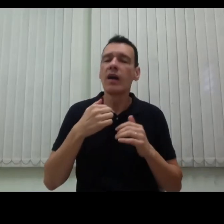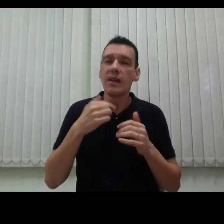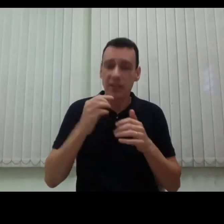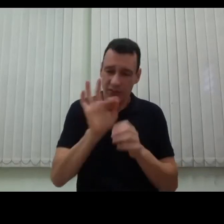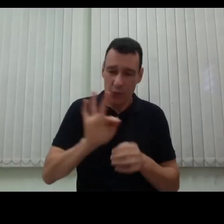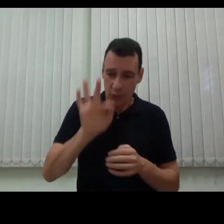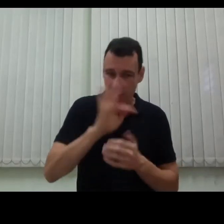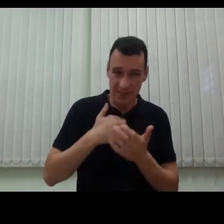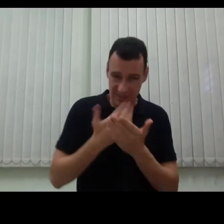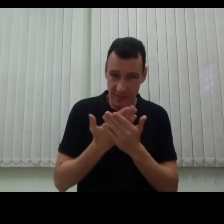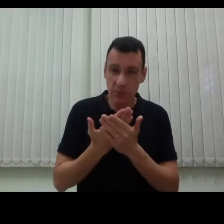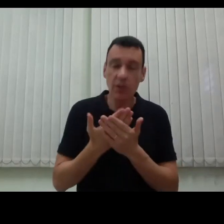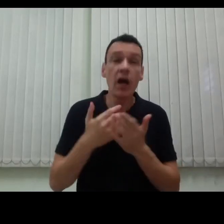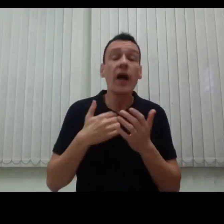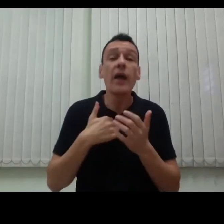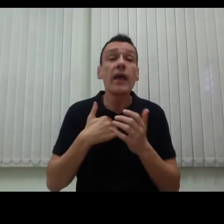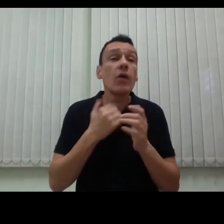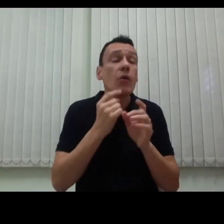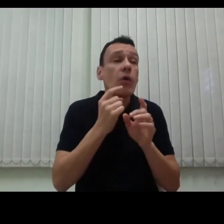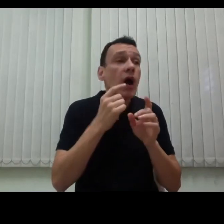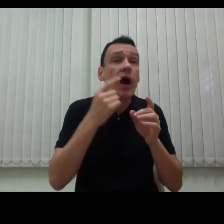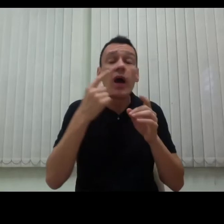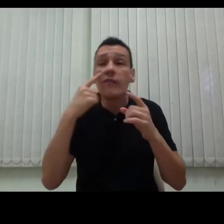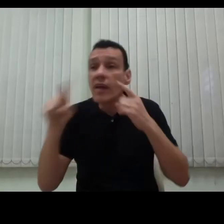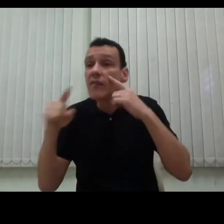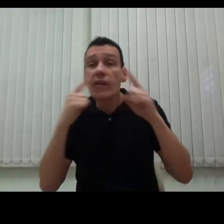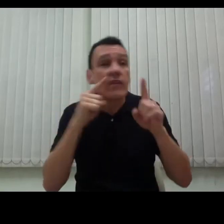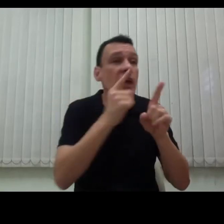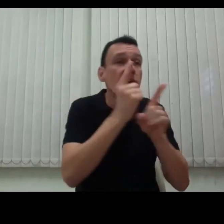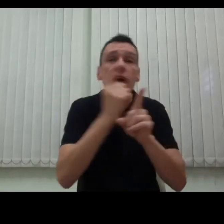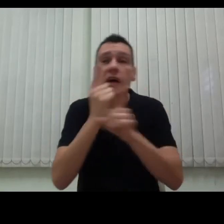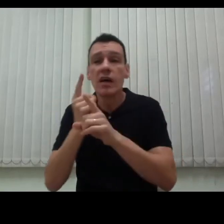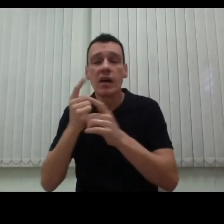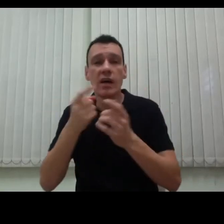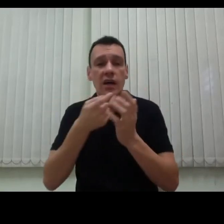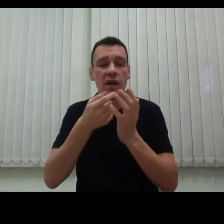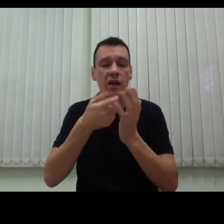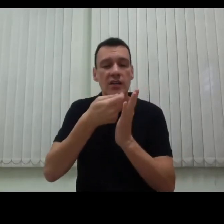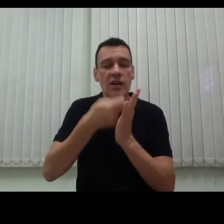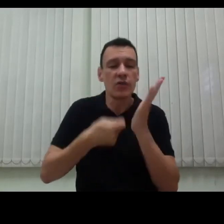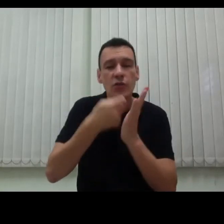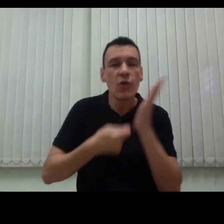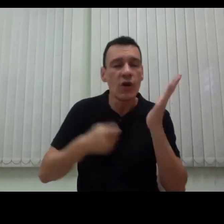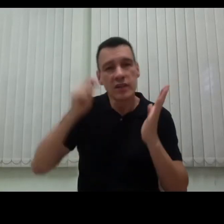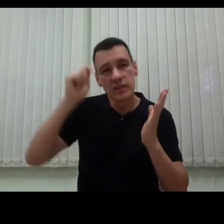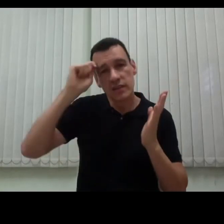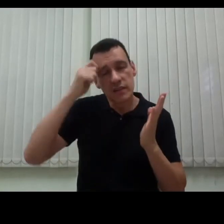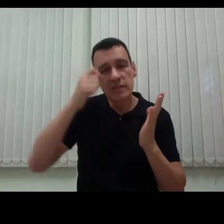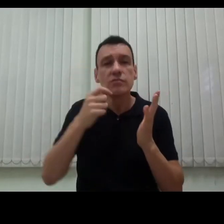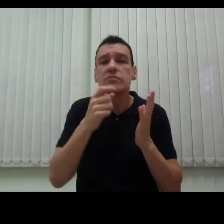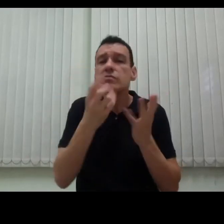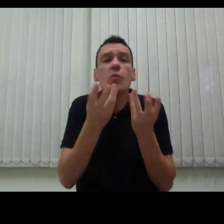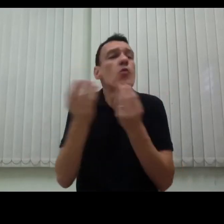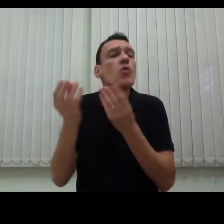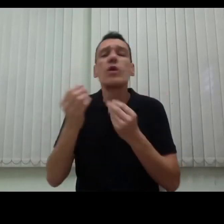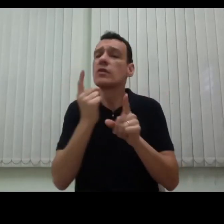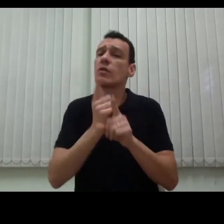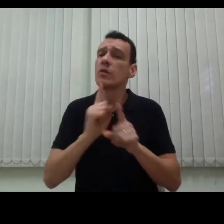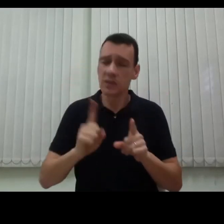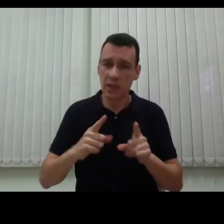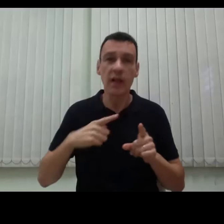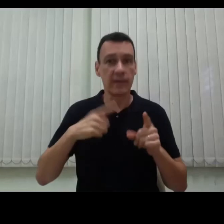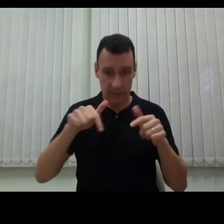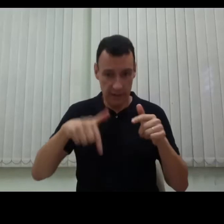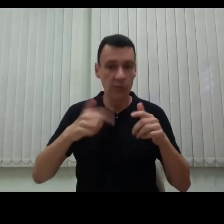produção. Esse contato veio, sobretudo, pelos movimentos, né? Movimento cultural, movimento popular, movimento sindical, movimentos